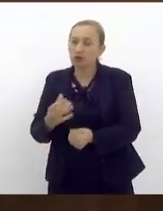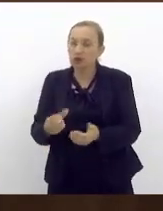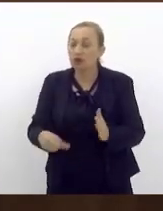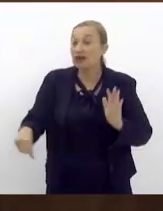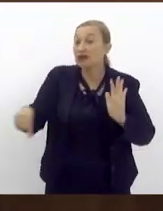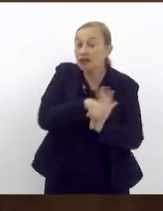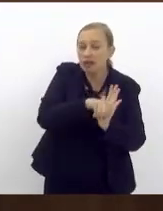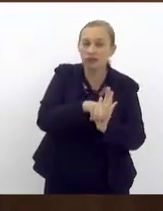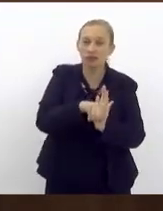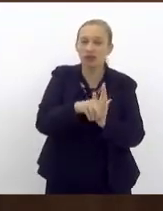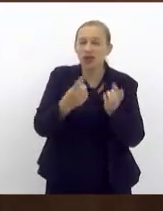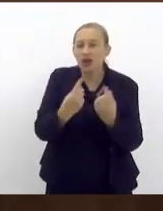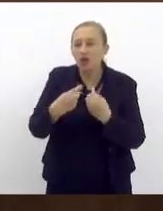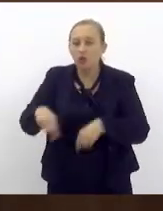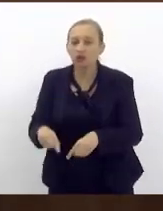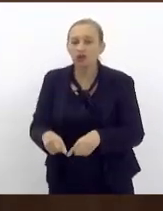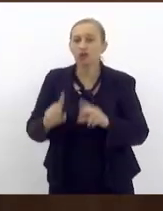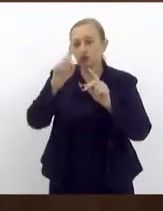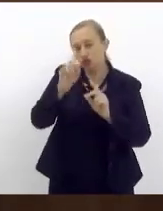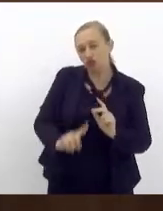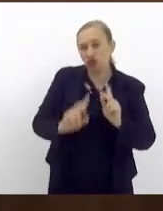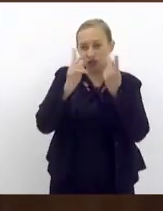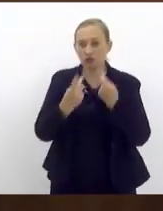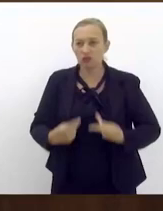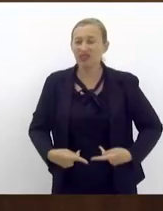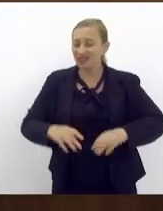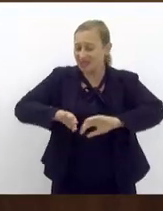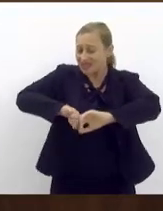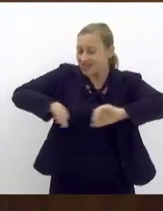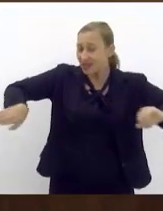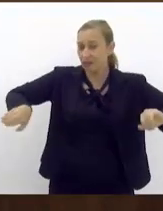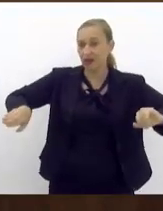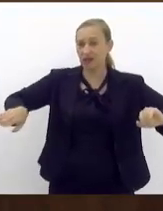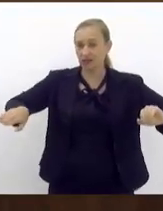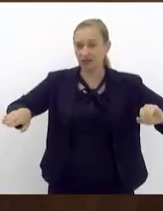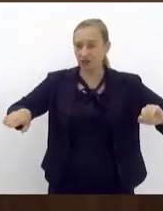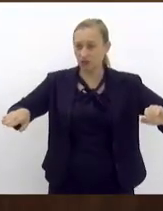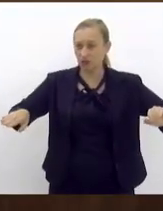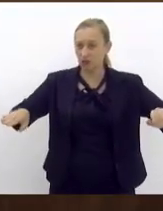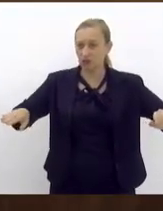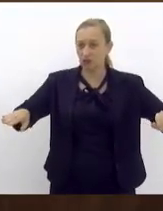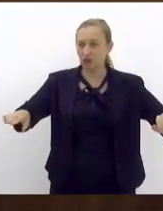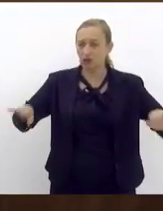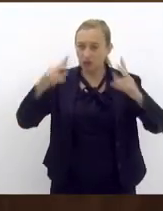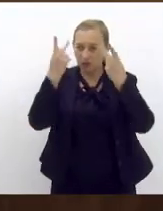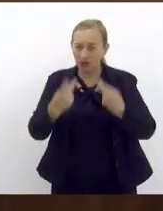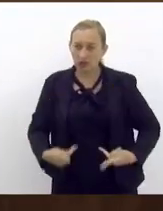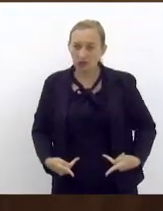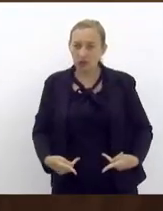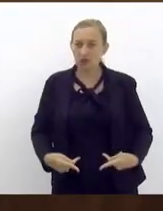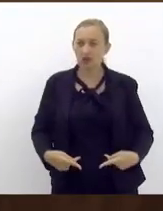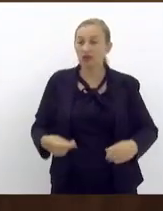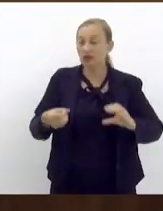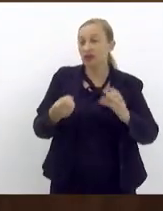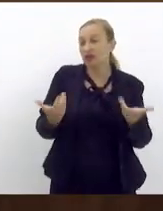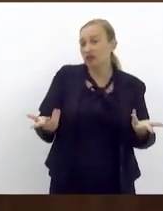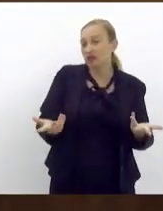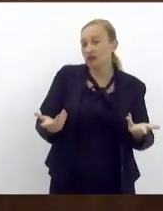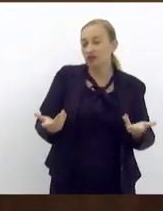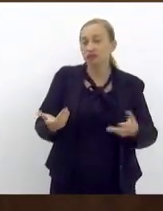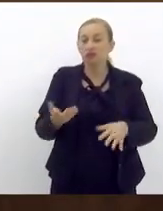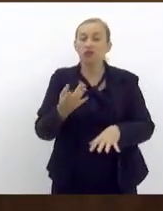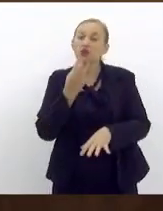humanos que coloca distinção entre os seres humanos a partir das suas dos seus traços étnicos os seus traços também